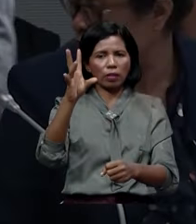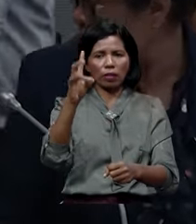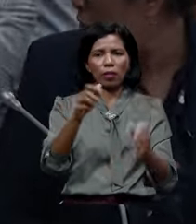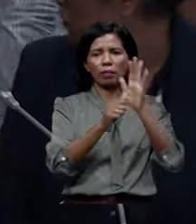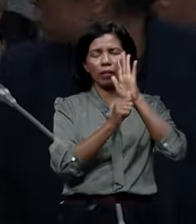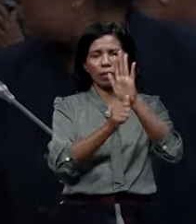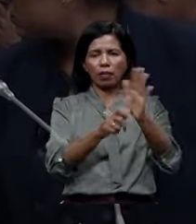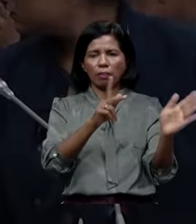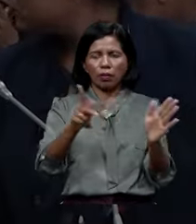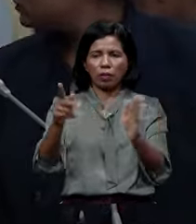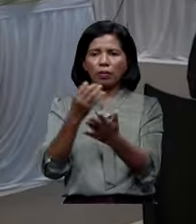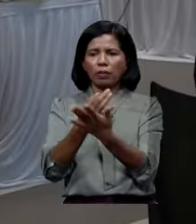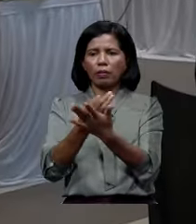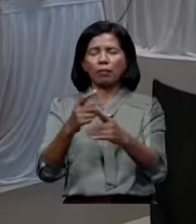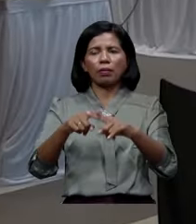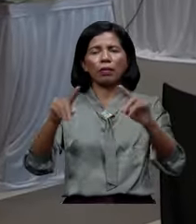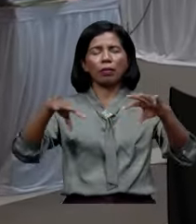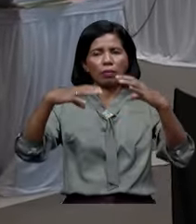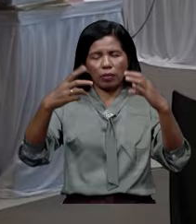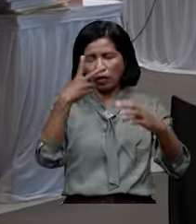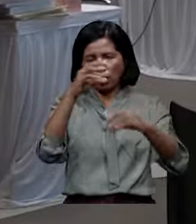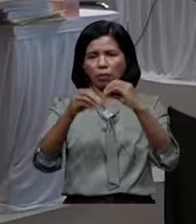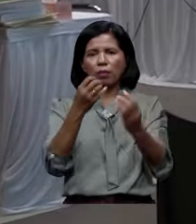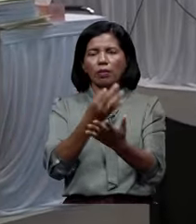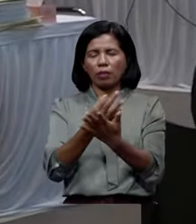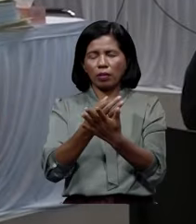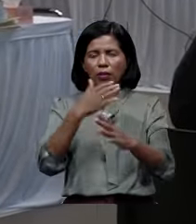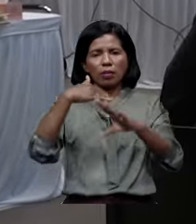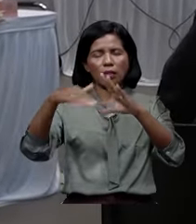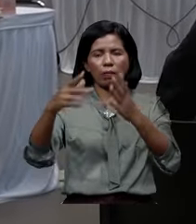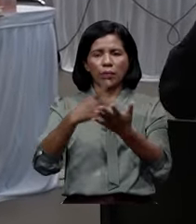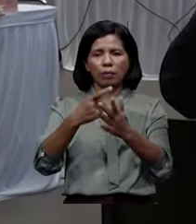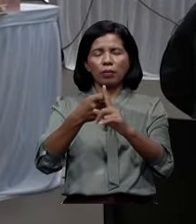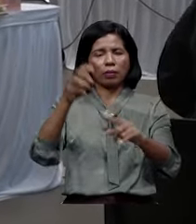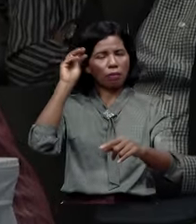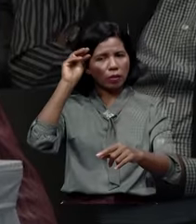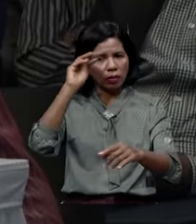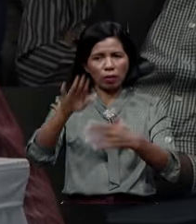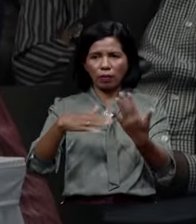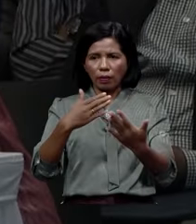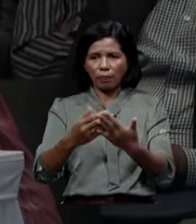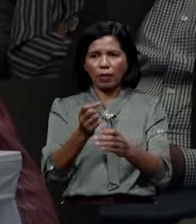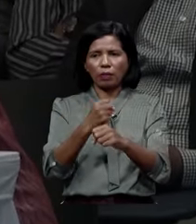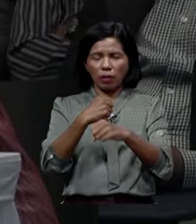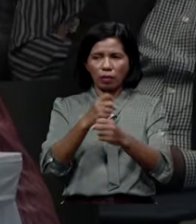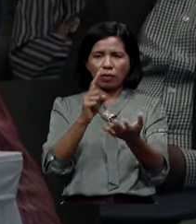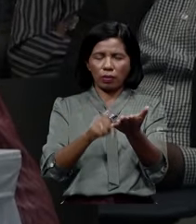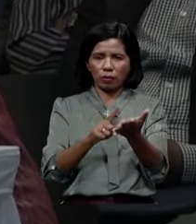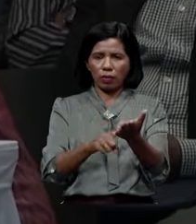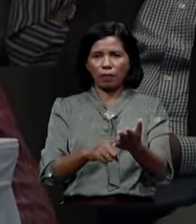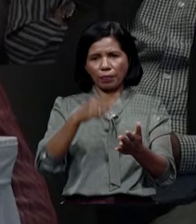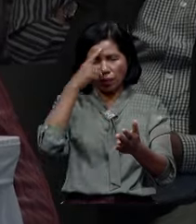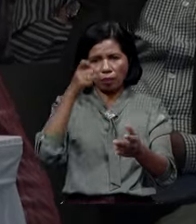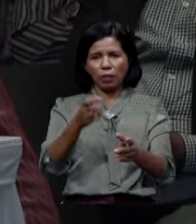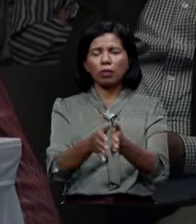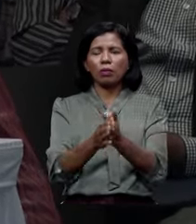apresenta plano orçamental, mas a comissão revisão orçamento, haruka fila proposta do Ministério Hirak, né? A tohalo discussão. Tamba